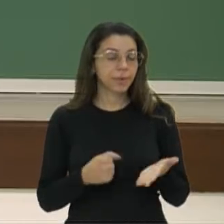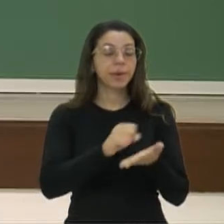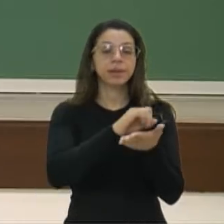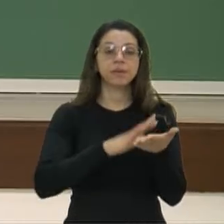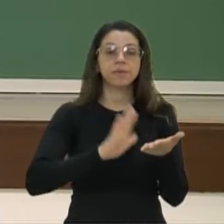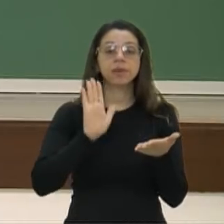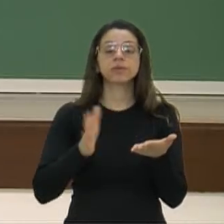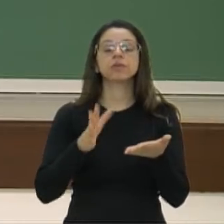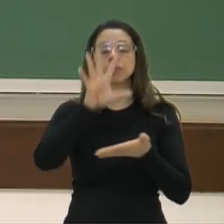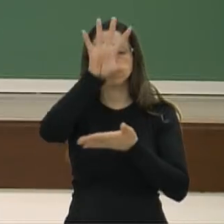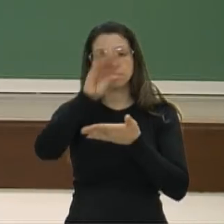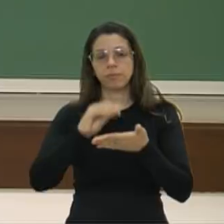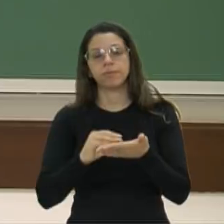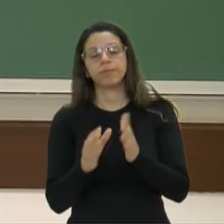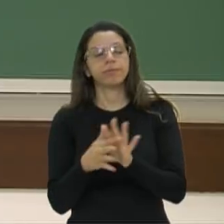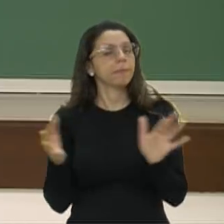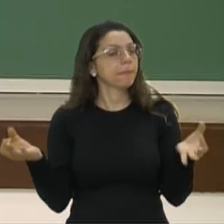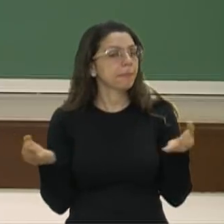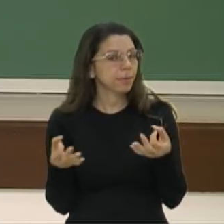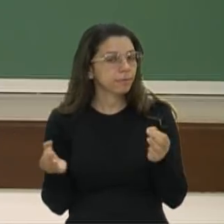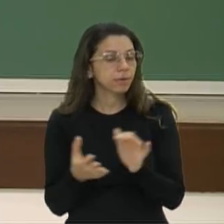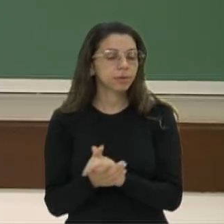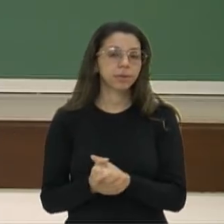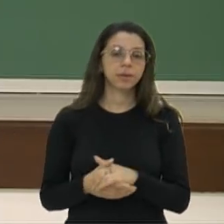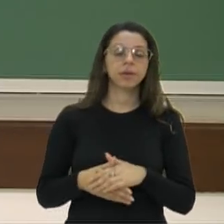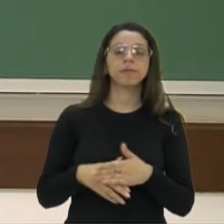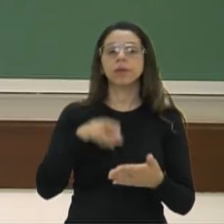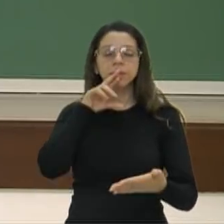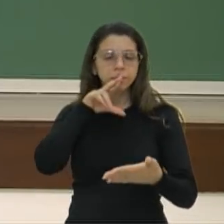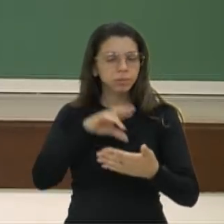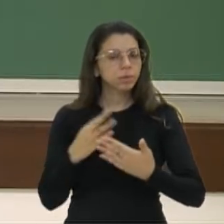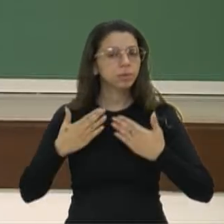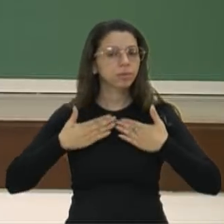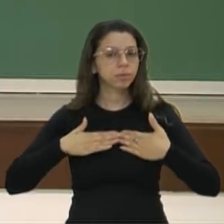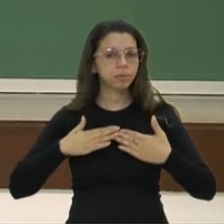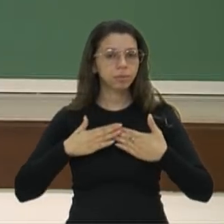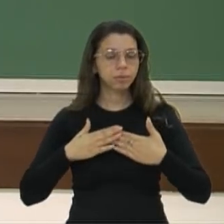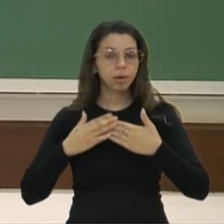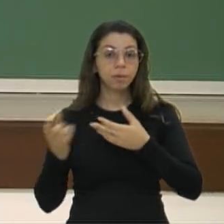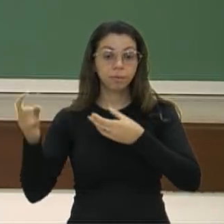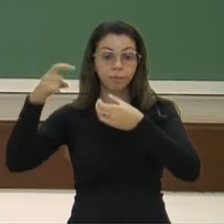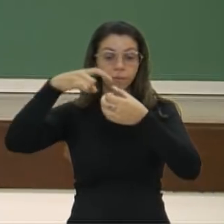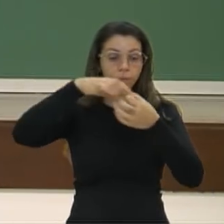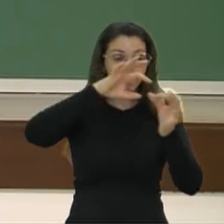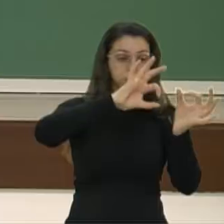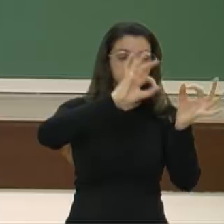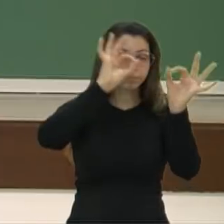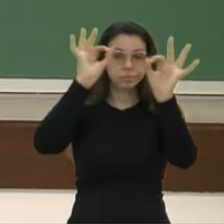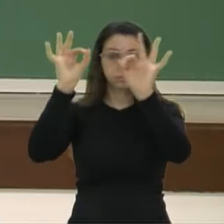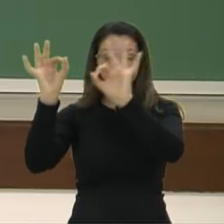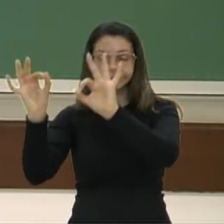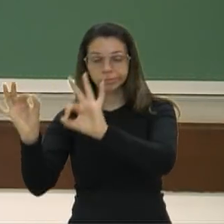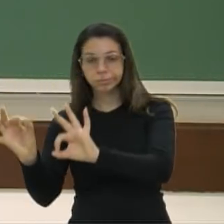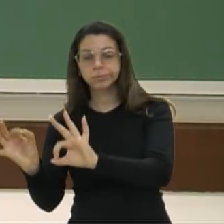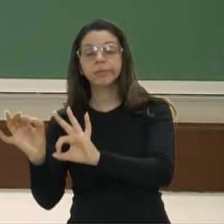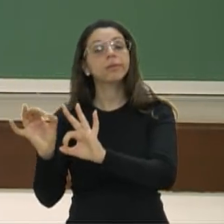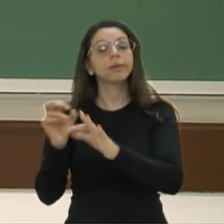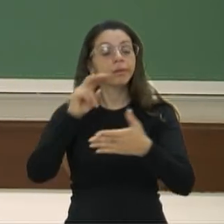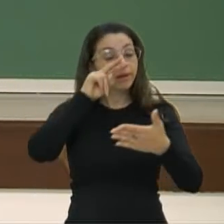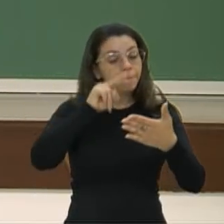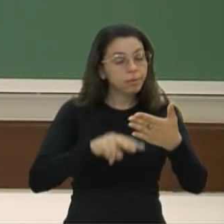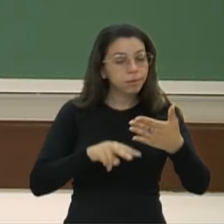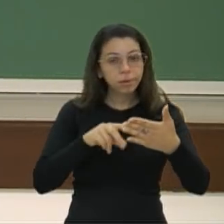Exercícios copiados, perfeito. Vai fazer com calma em casa, reveja essa aula, releia, tire dúvida com o seu